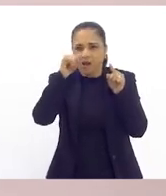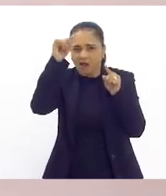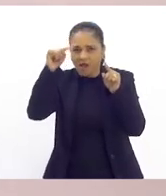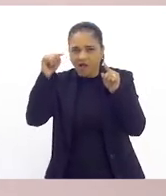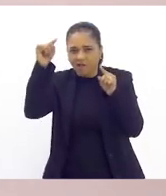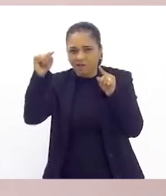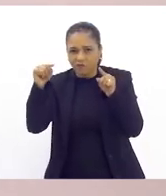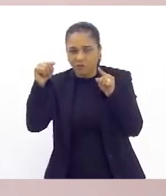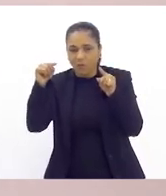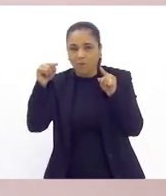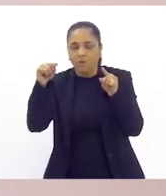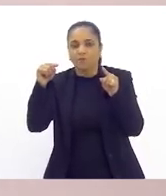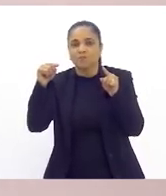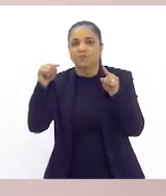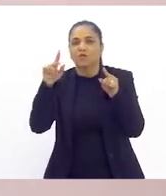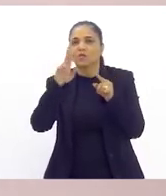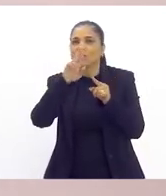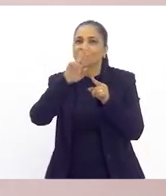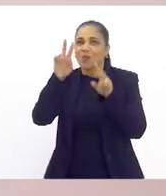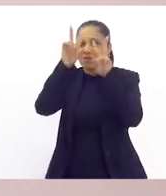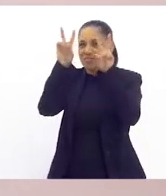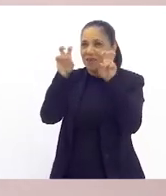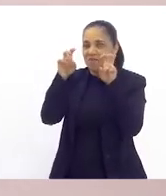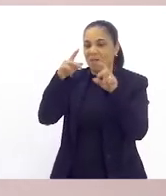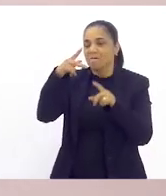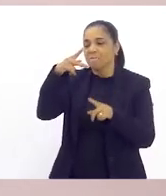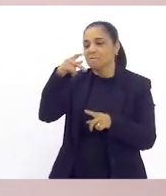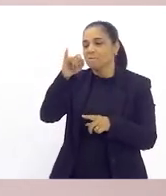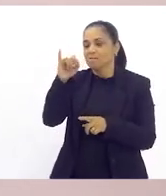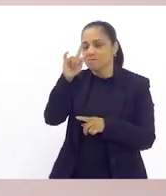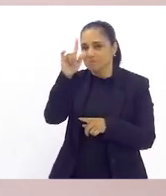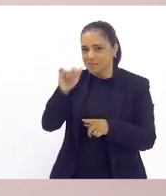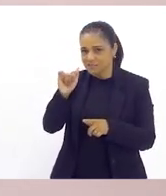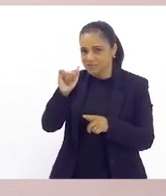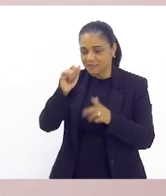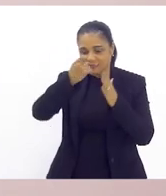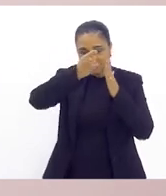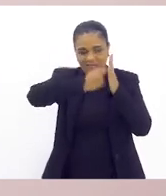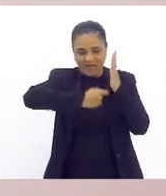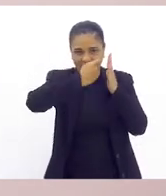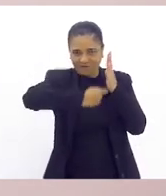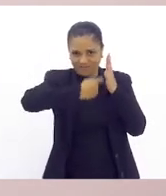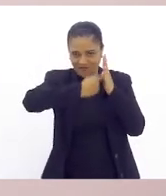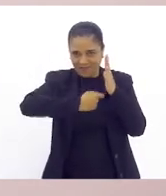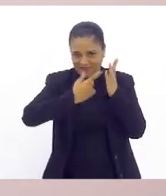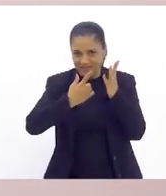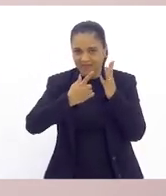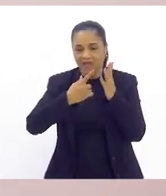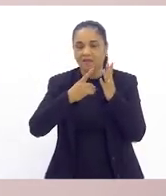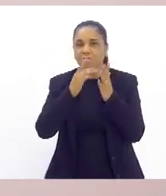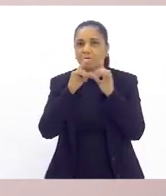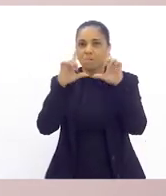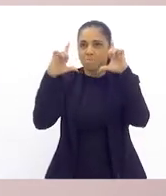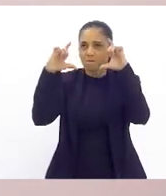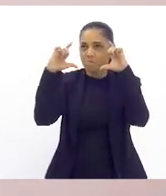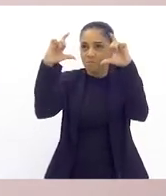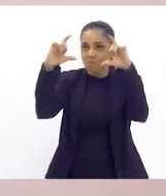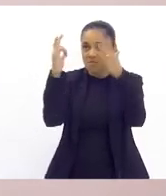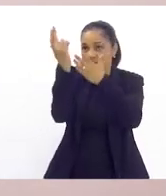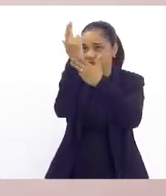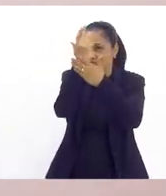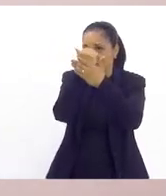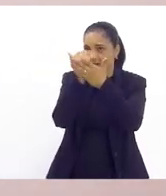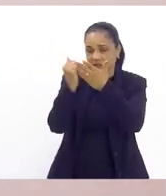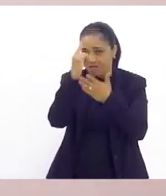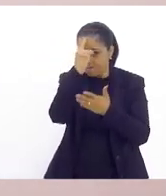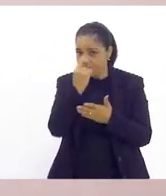chama de pizza tarifária então assim a gente pega o que que é a tarifa e a gente decompõe ela para entender o